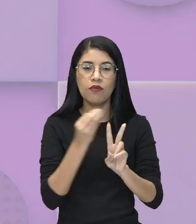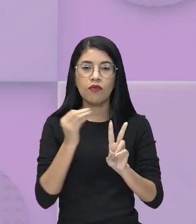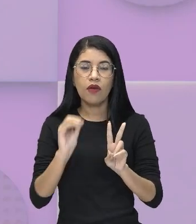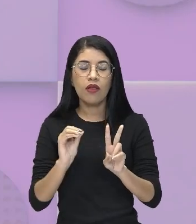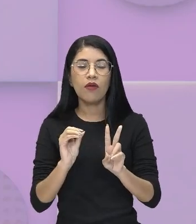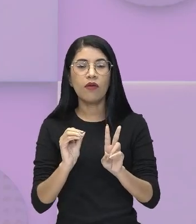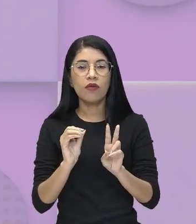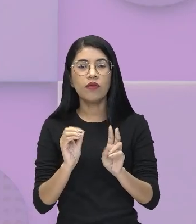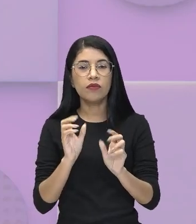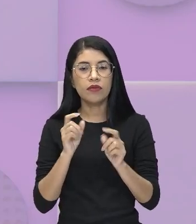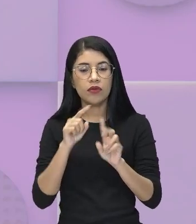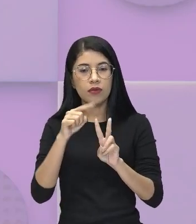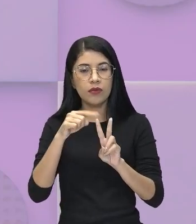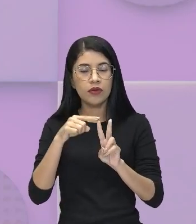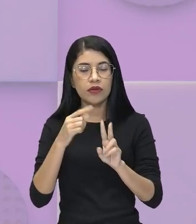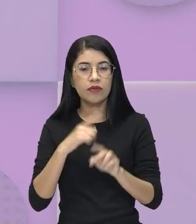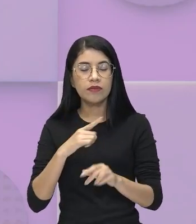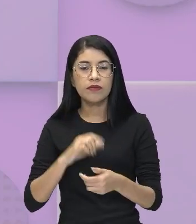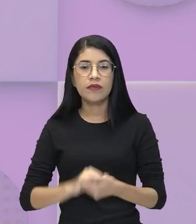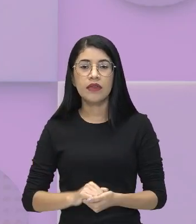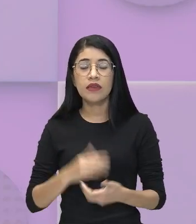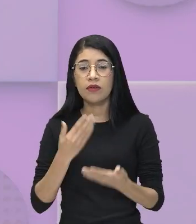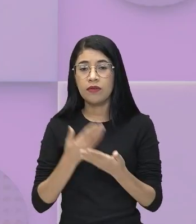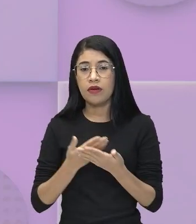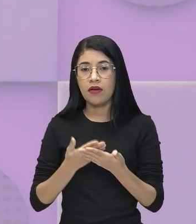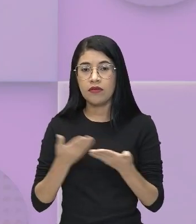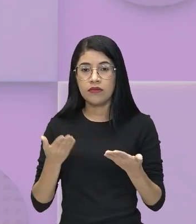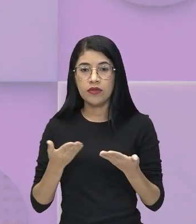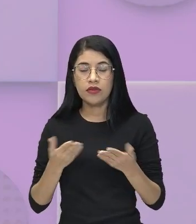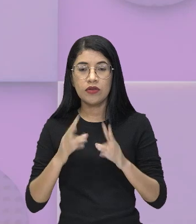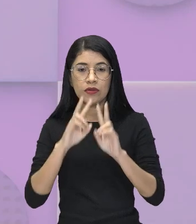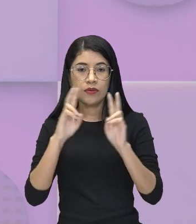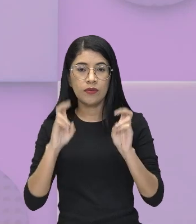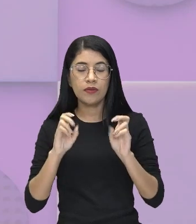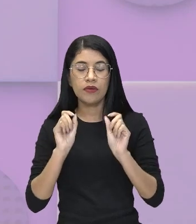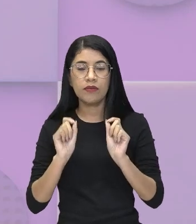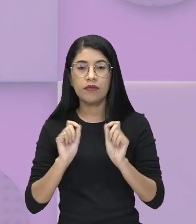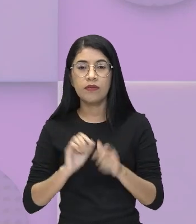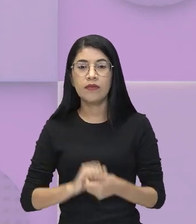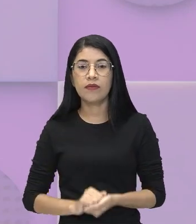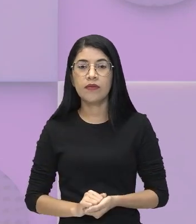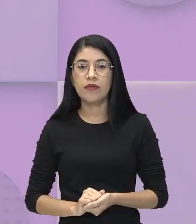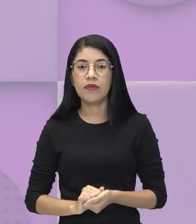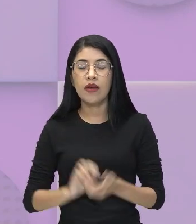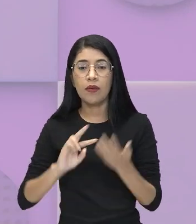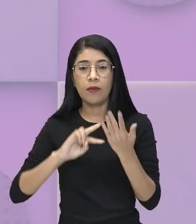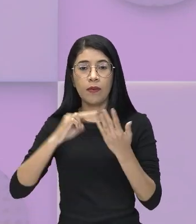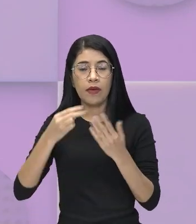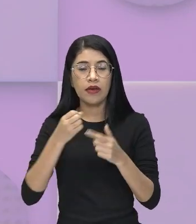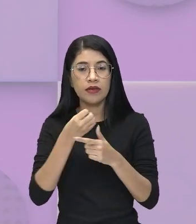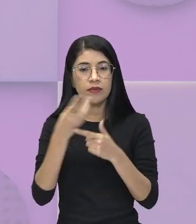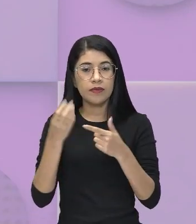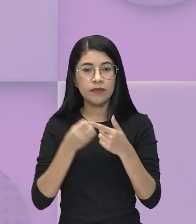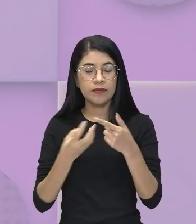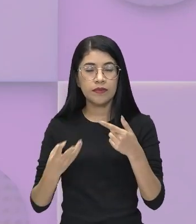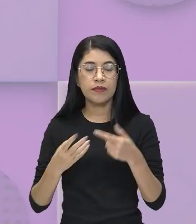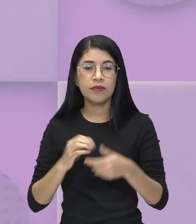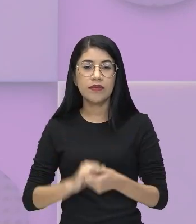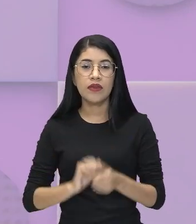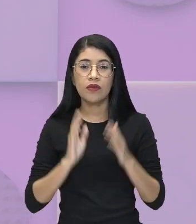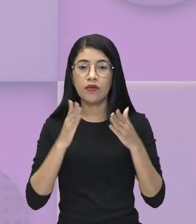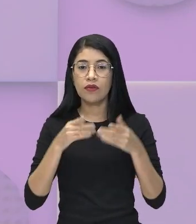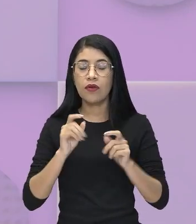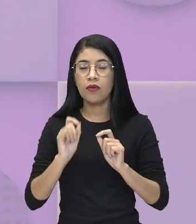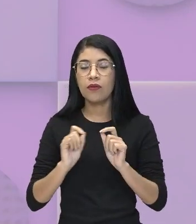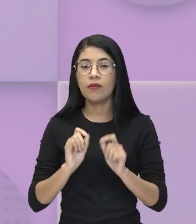do radical. Beleza? Então, essa foi a nossa aula sobre expoentes fracionários, né? Mais